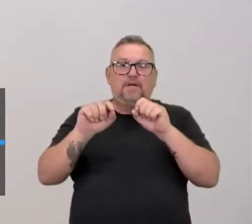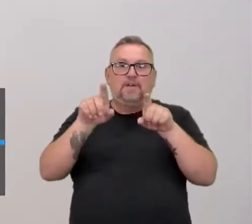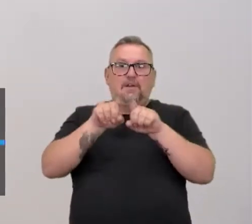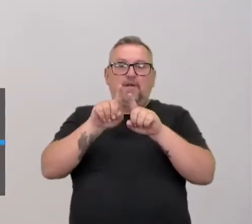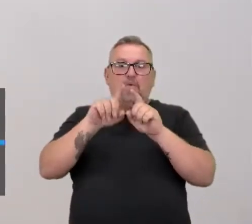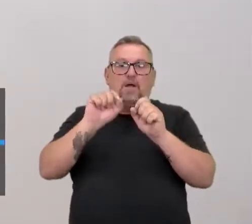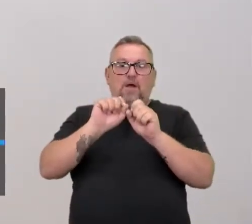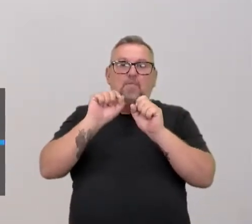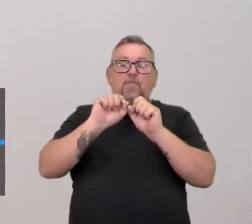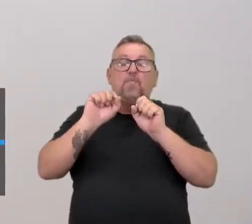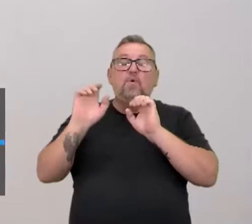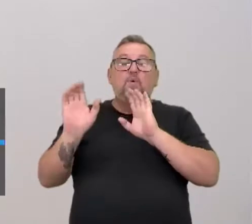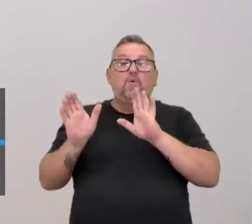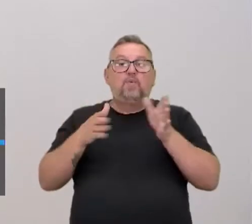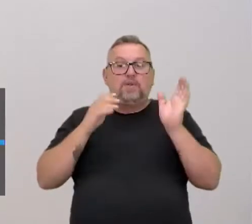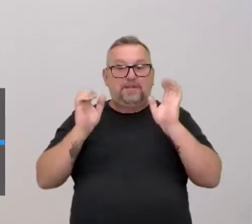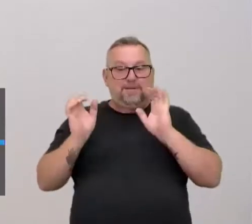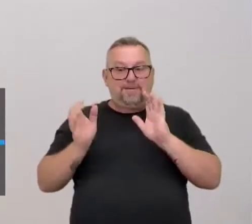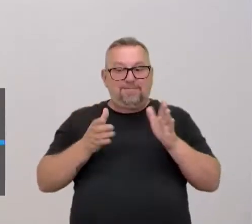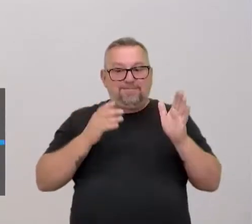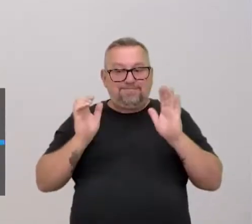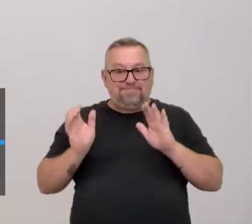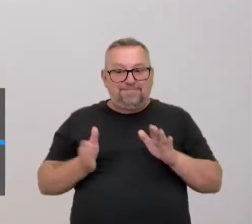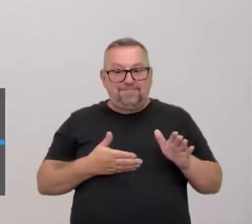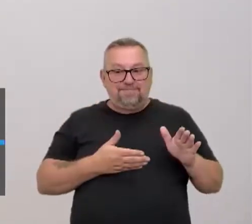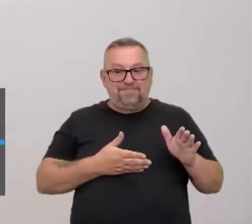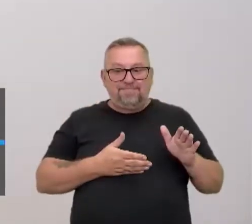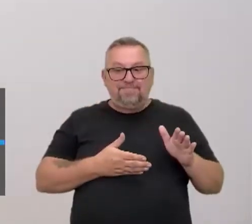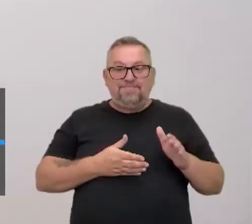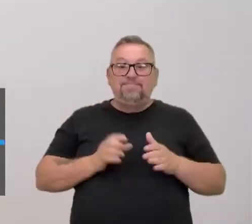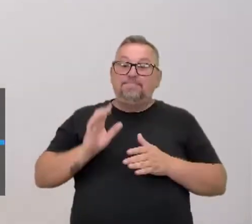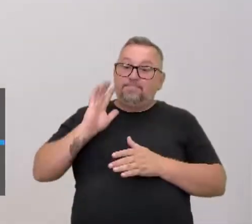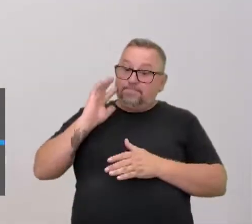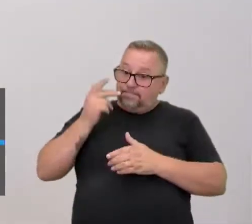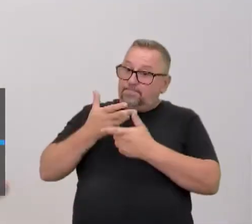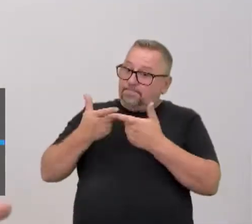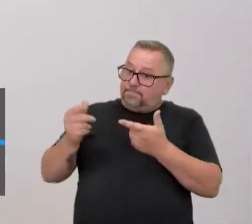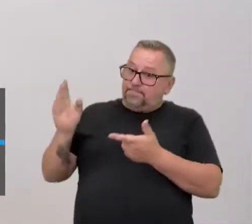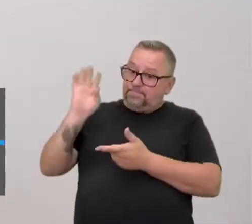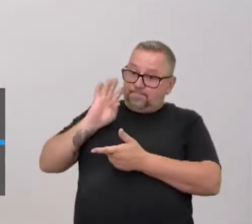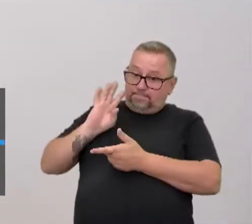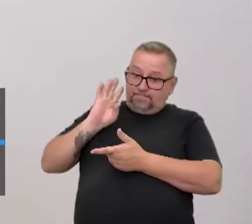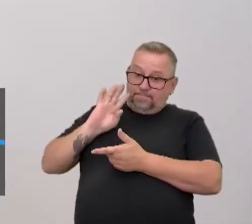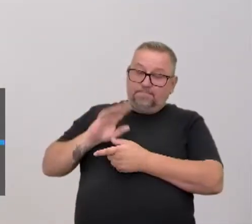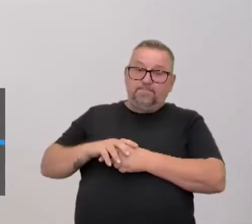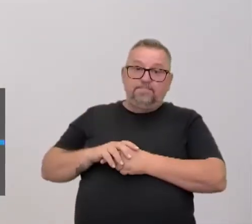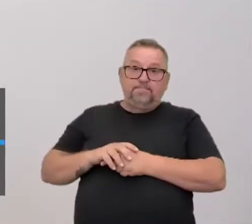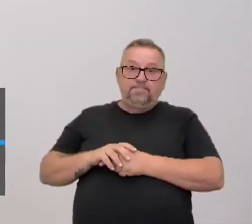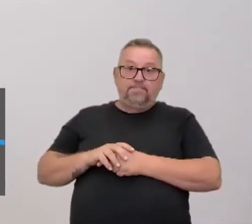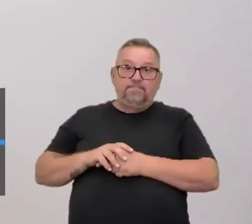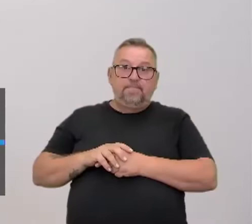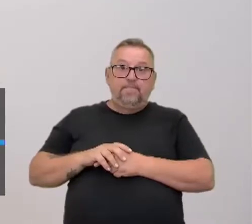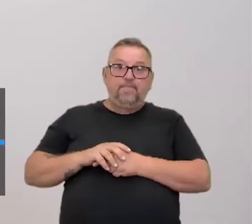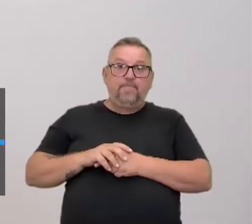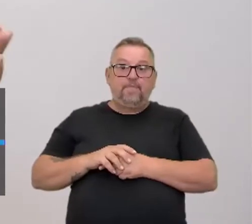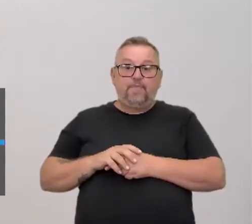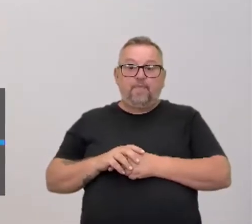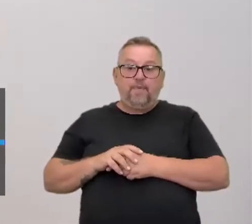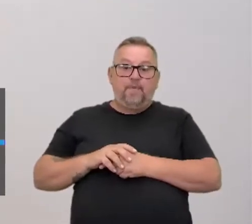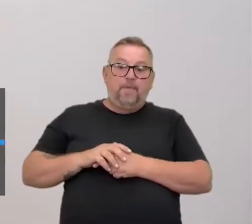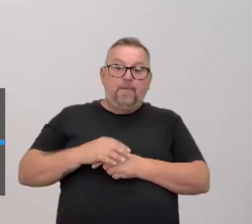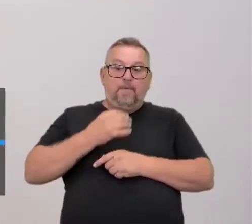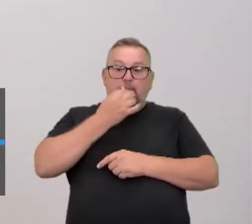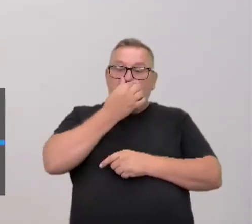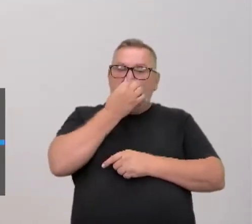a produtividade, né? E aí acontece algo bastante interessante, vindo de encontro ao que você falou. Olha